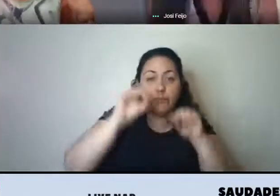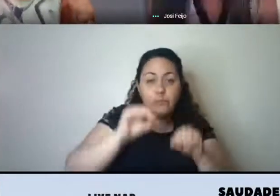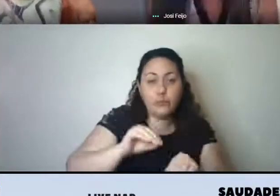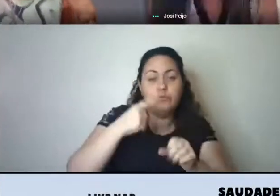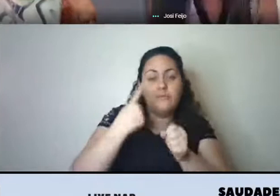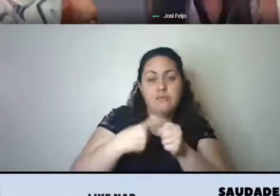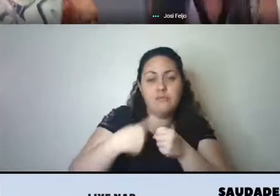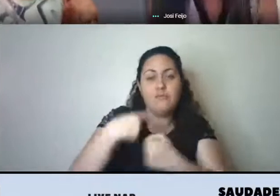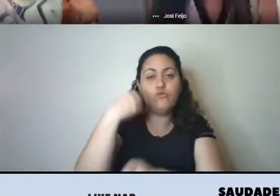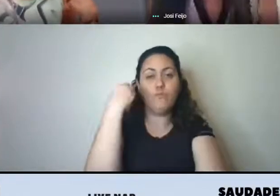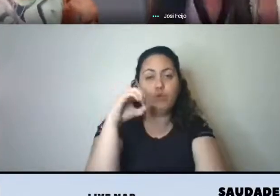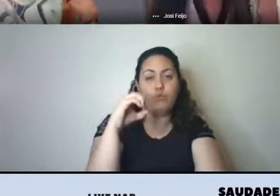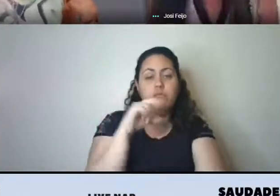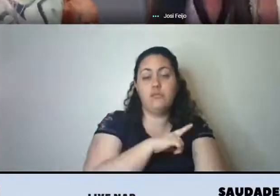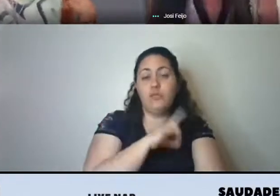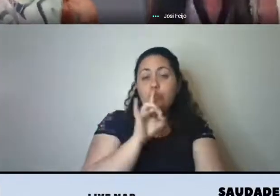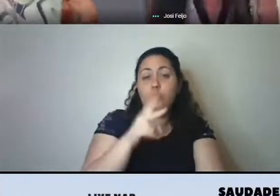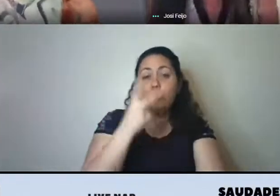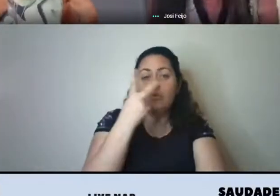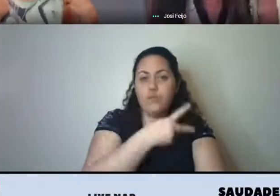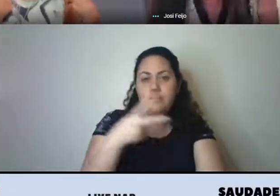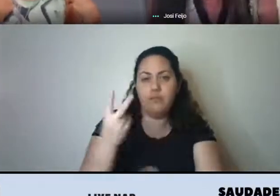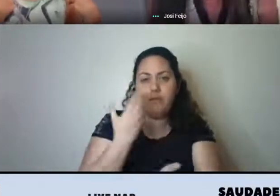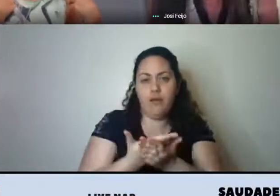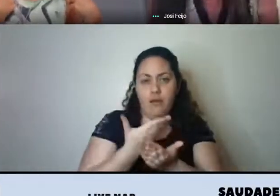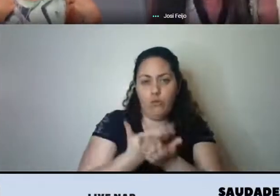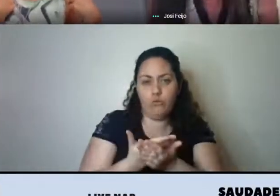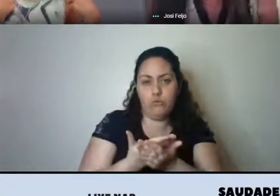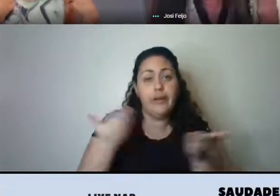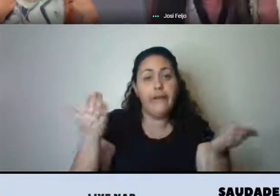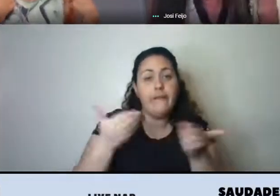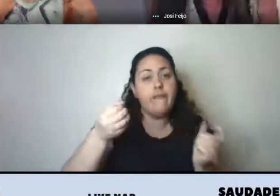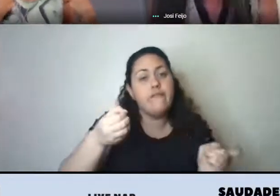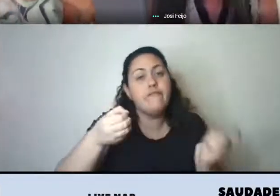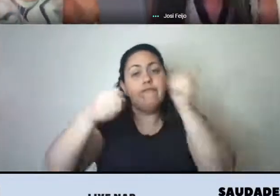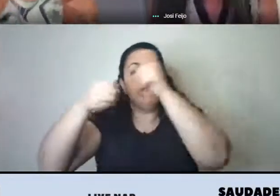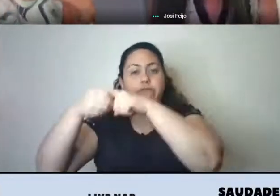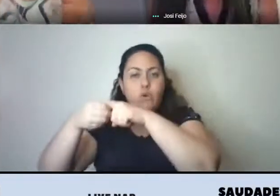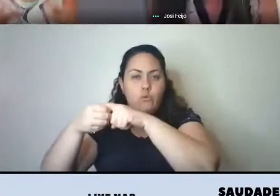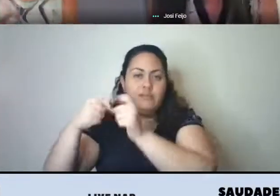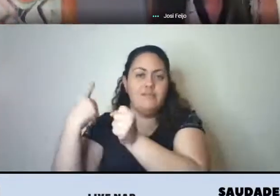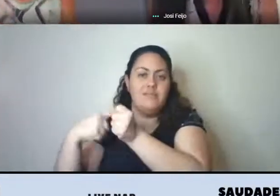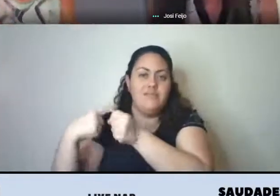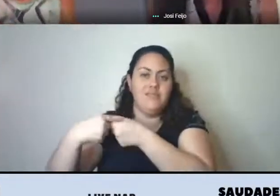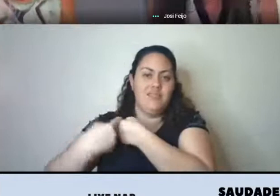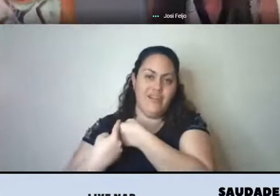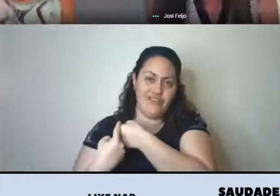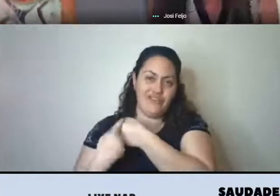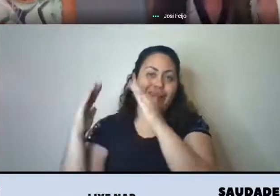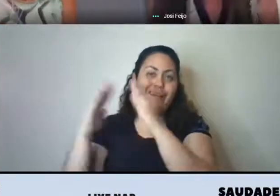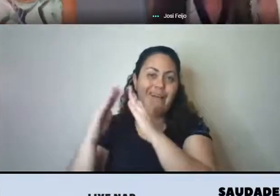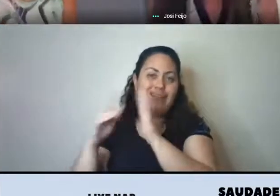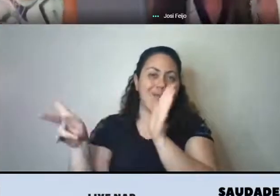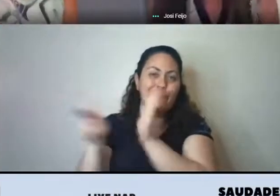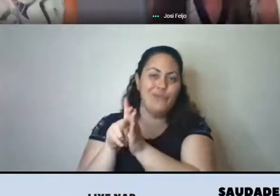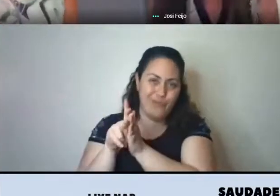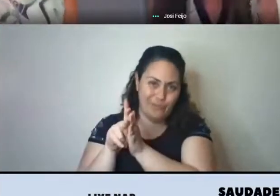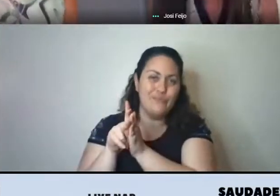tiveram 2 semanas de aula e retornaram para suas, né, para suas cidades, para suas casas de origem.